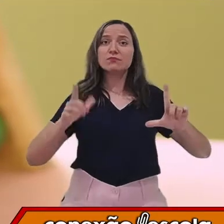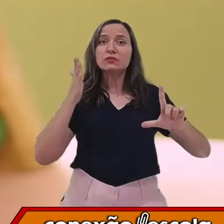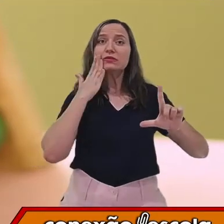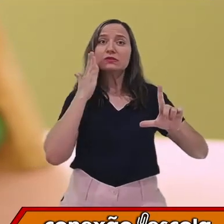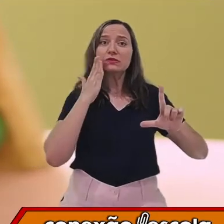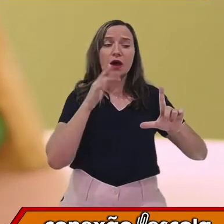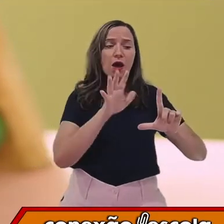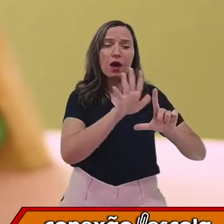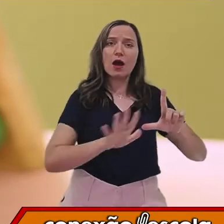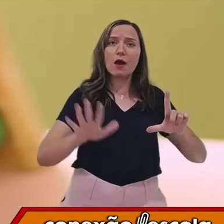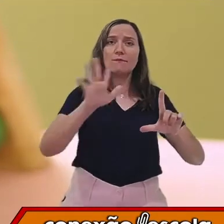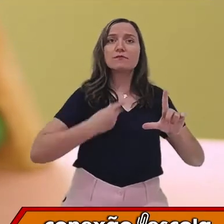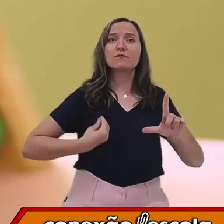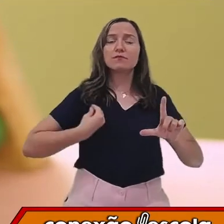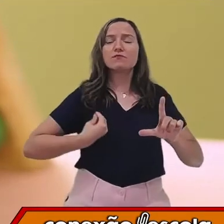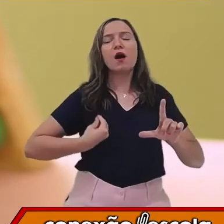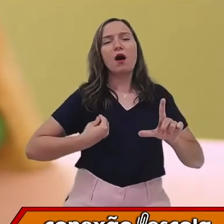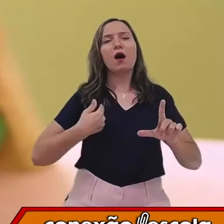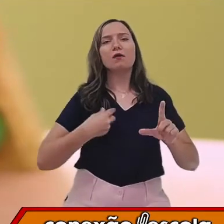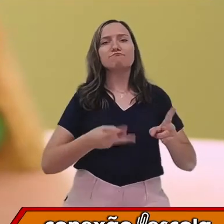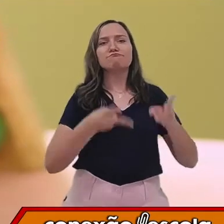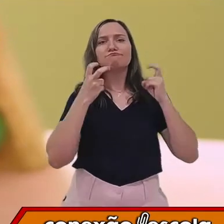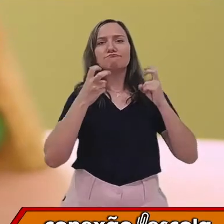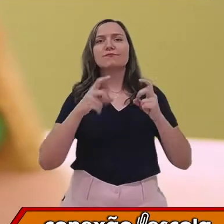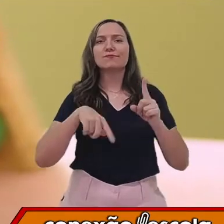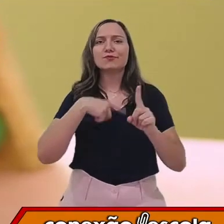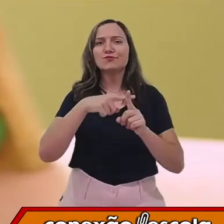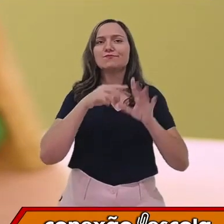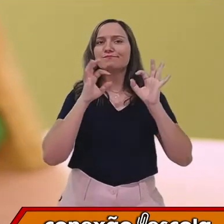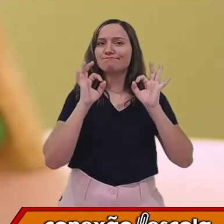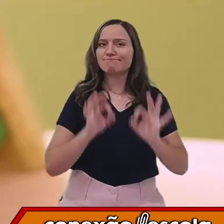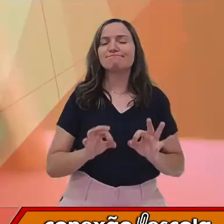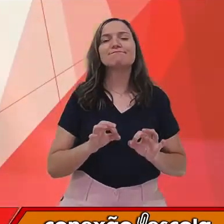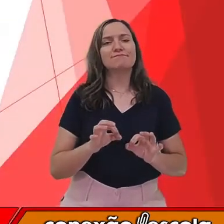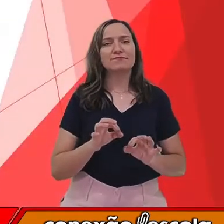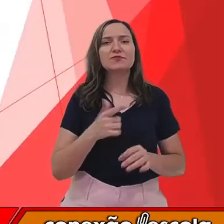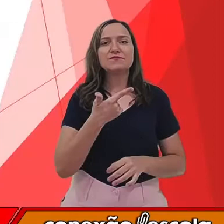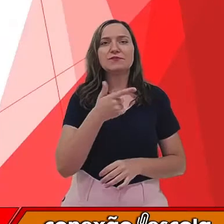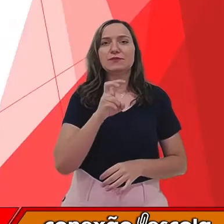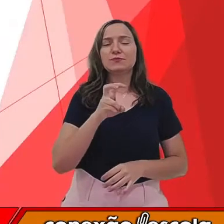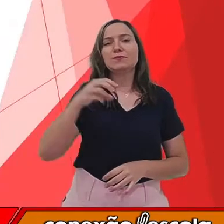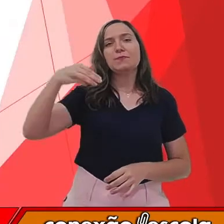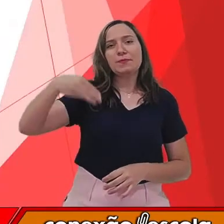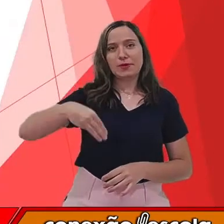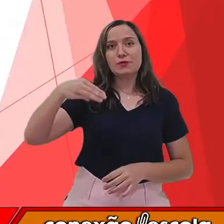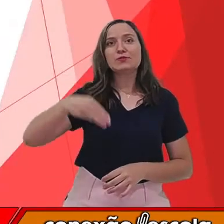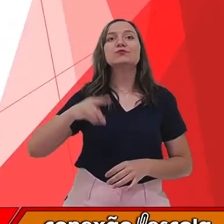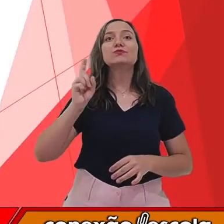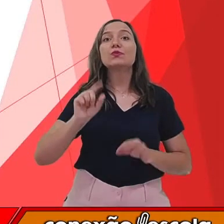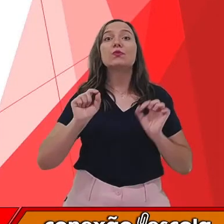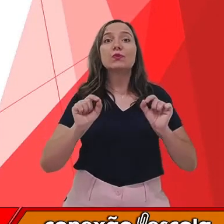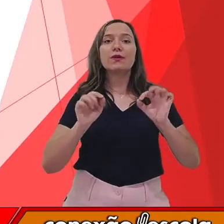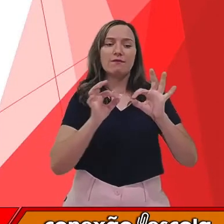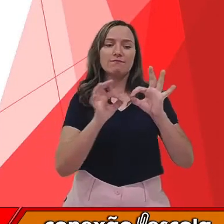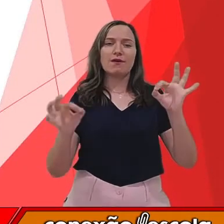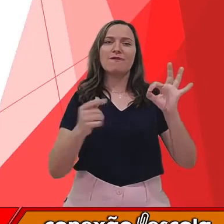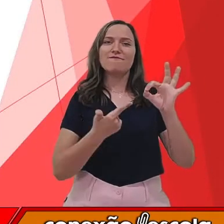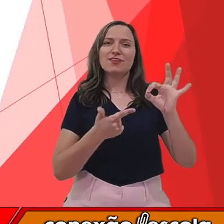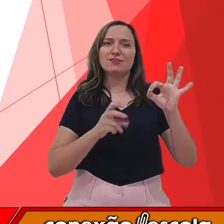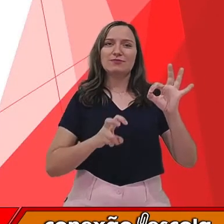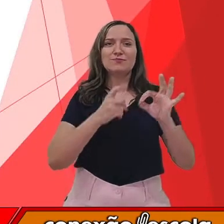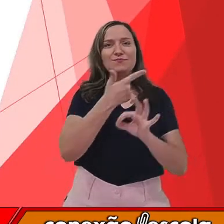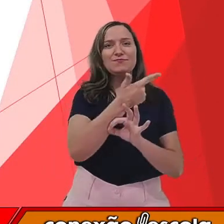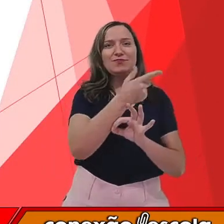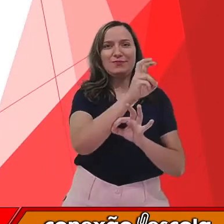então eu vou considerar somente o valor positivo de 25 metros a medida do comprimento do lado